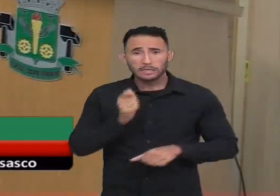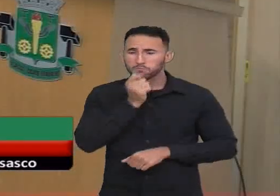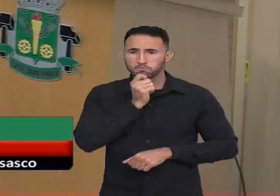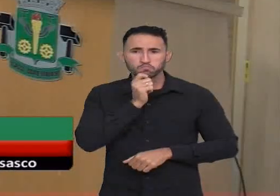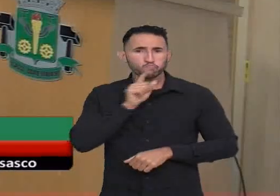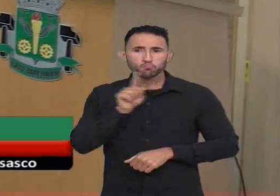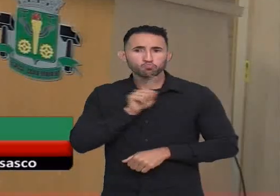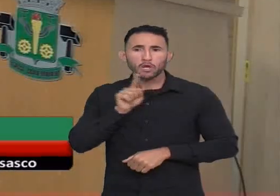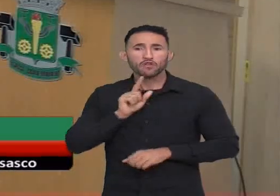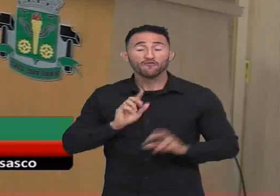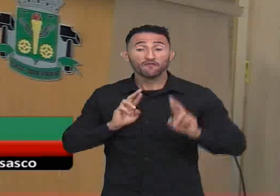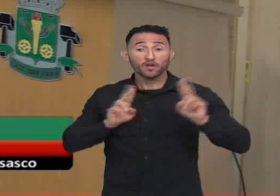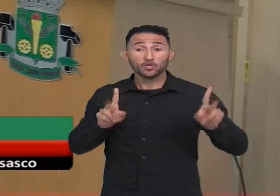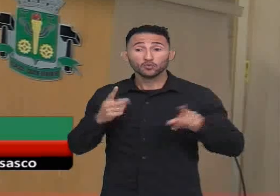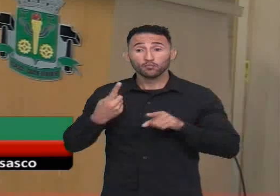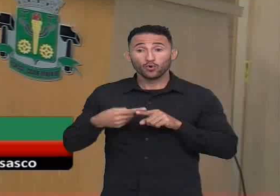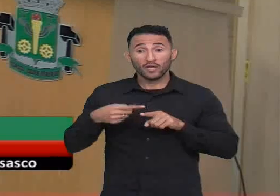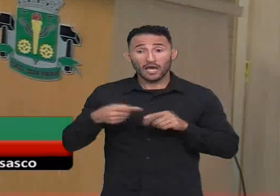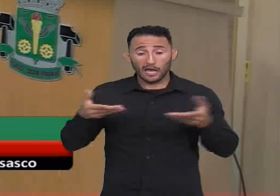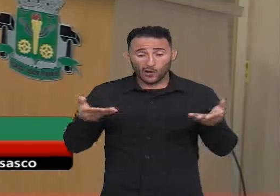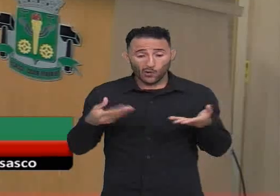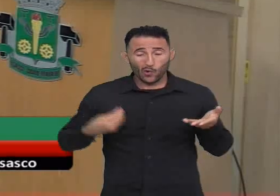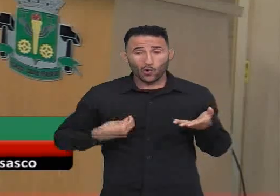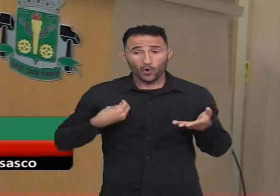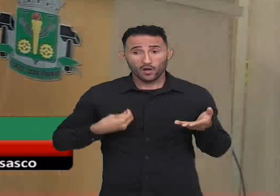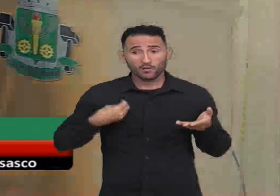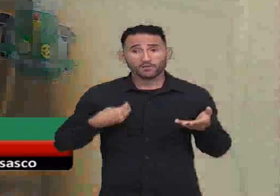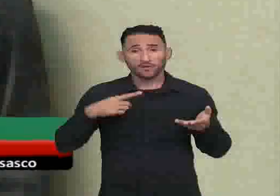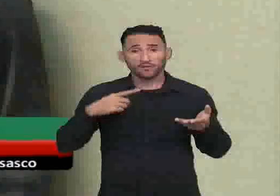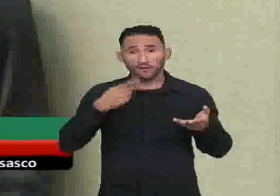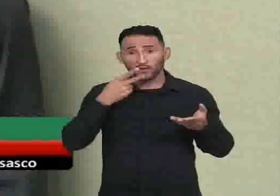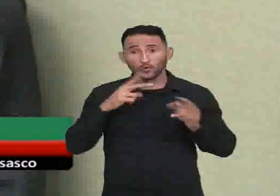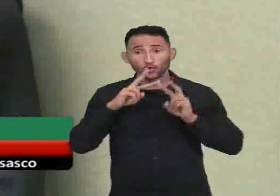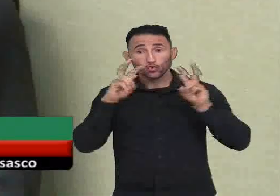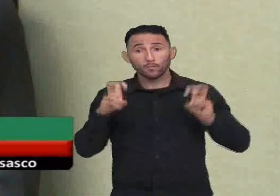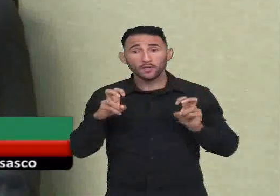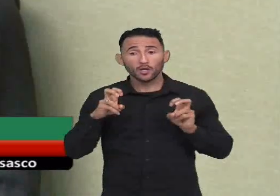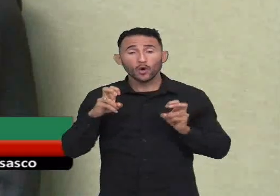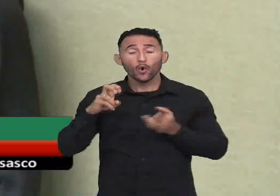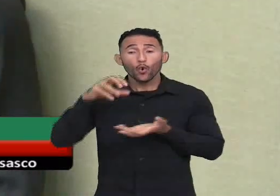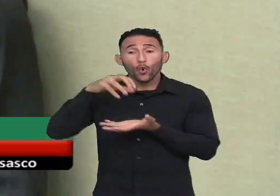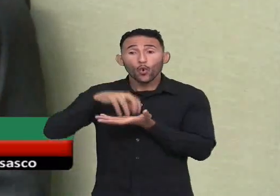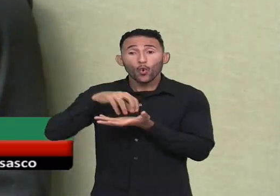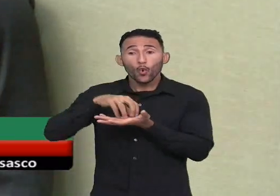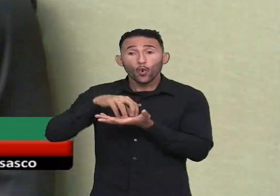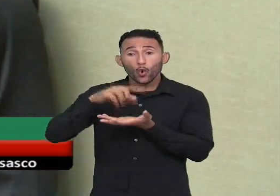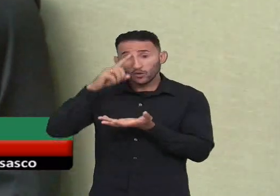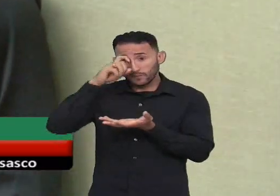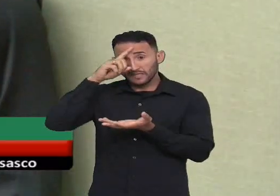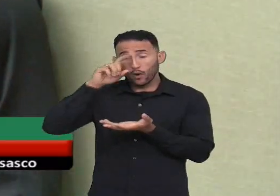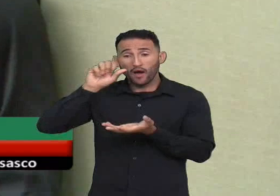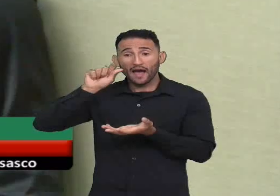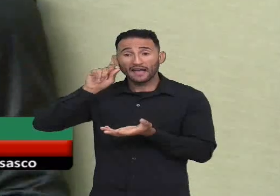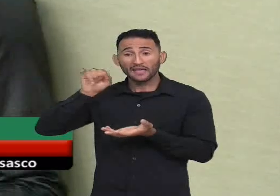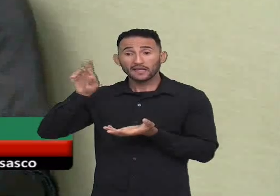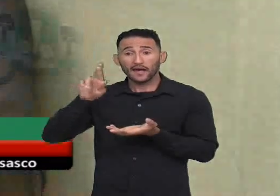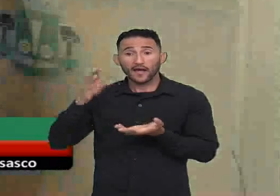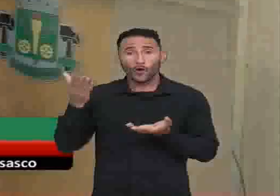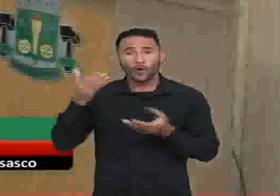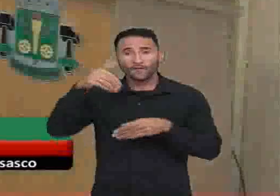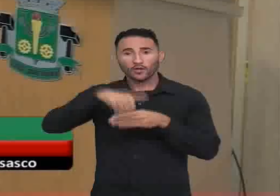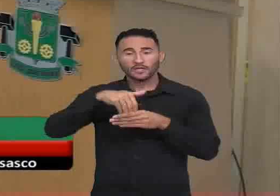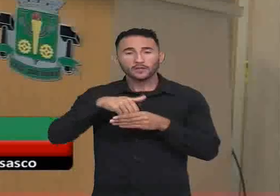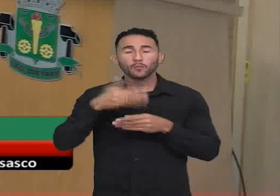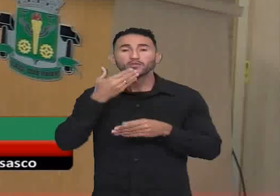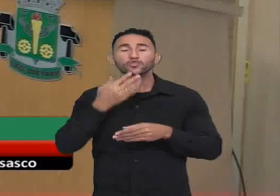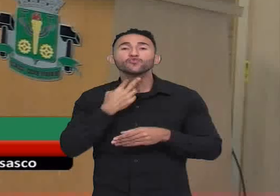é diferente, porque aqui a gente está falando específico da maternidade Aguiar. Tá. Está em votação o pedido verbal